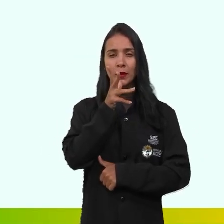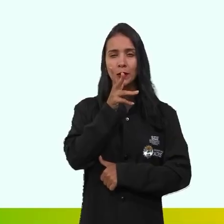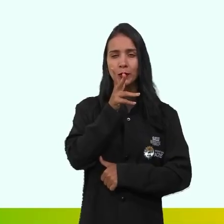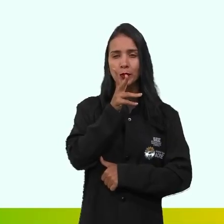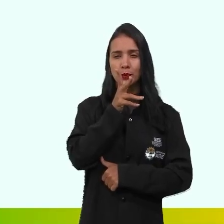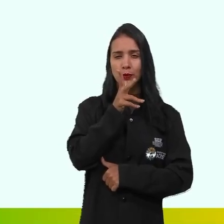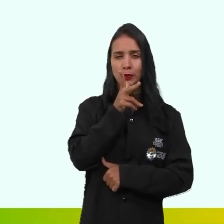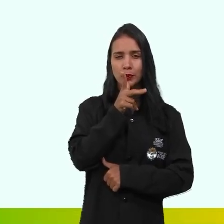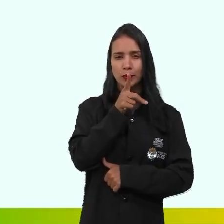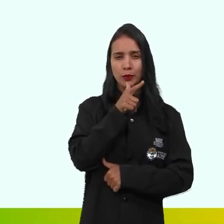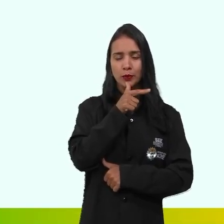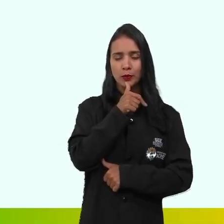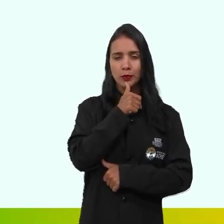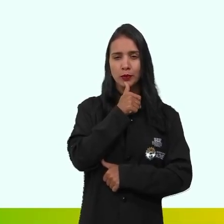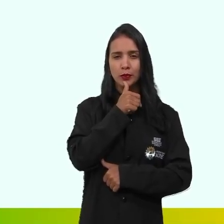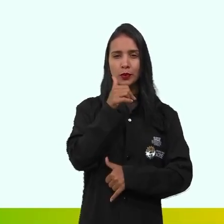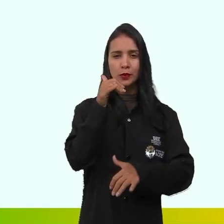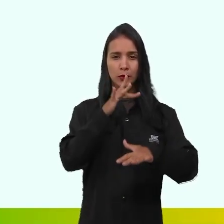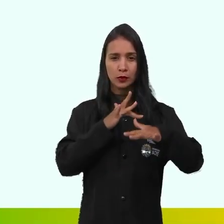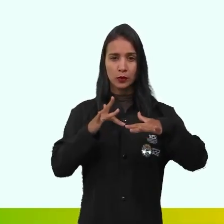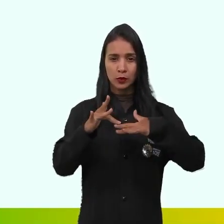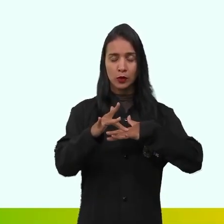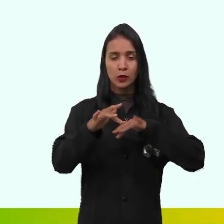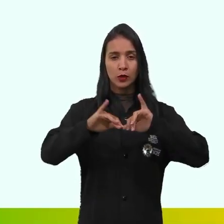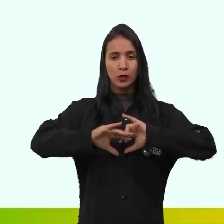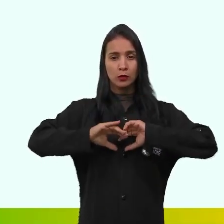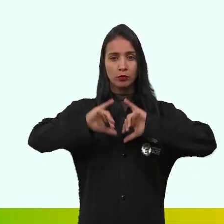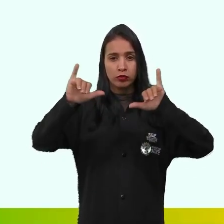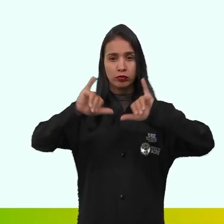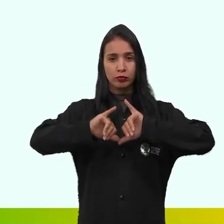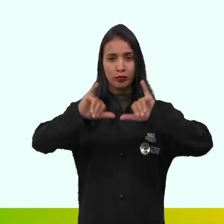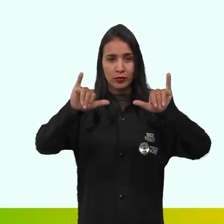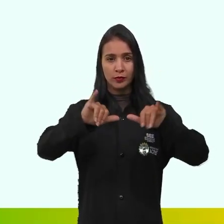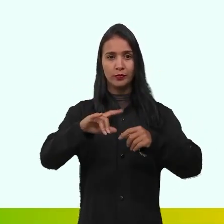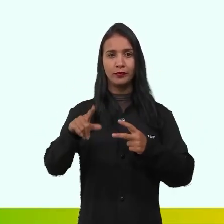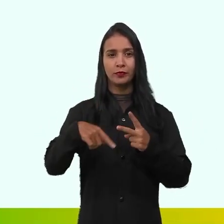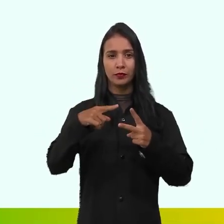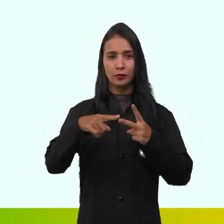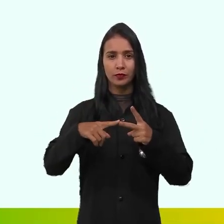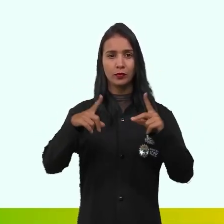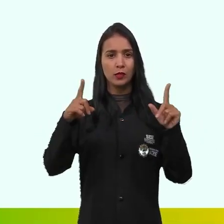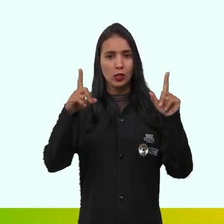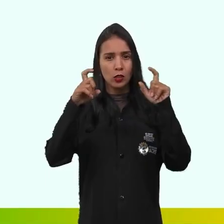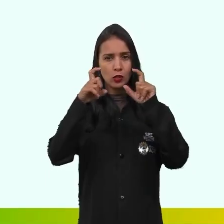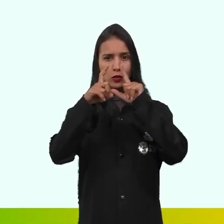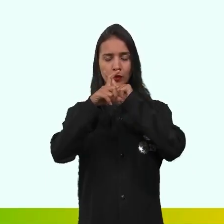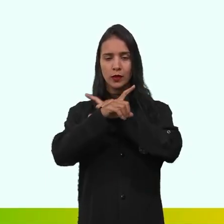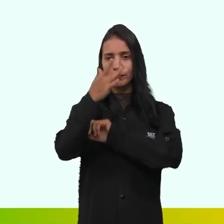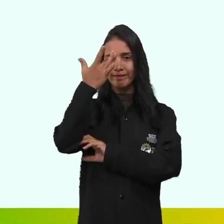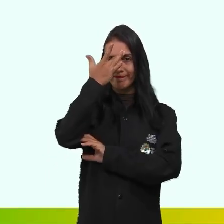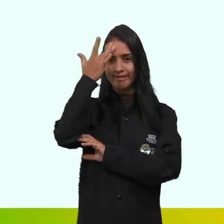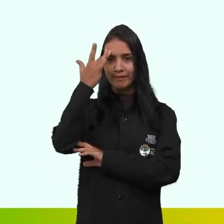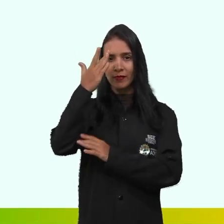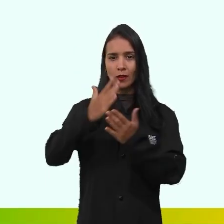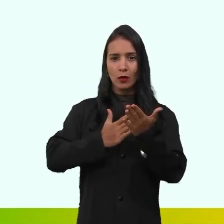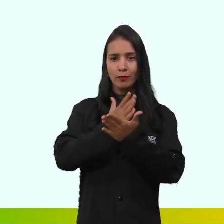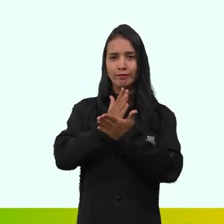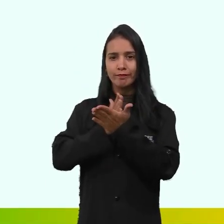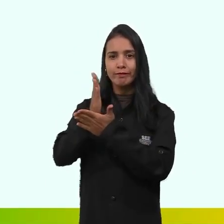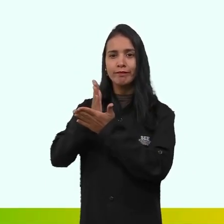em recomendar conteúdos. B, a dificuldade das pessoas em